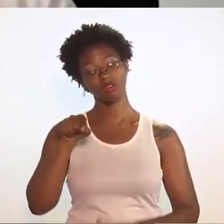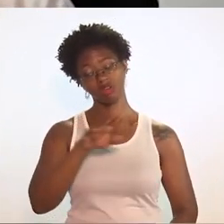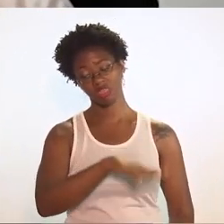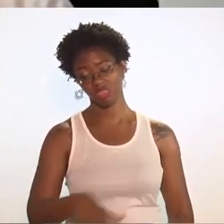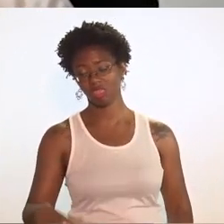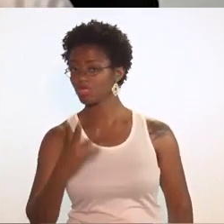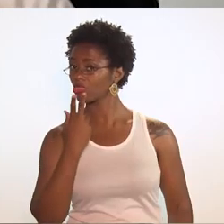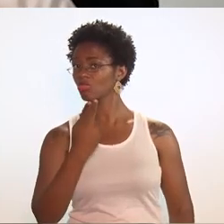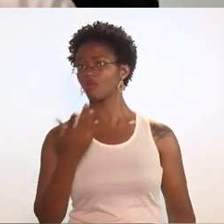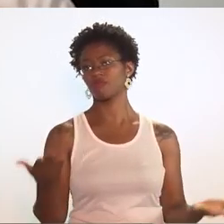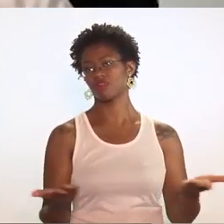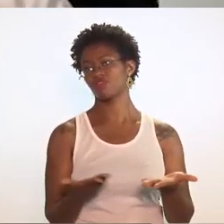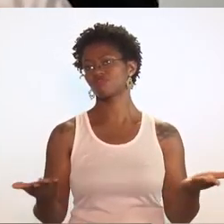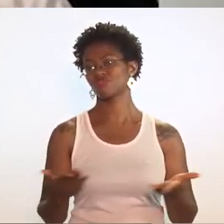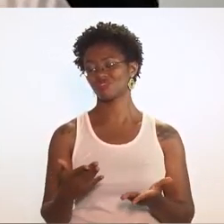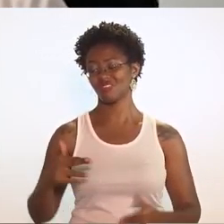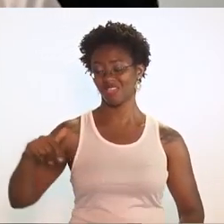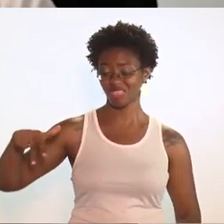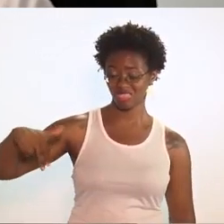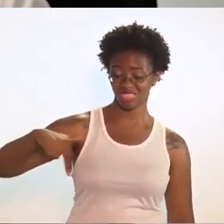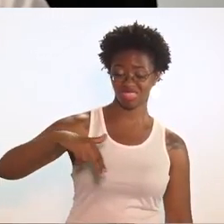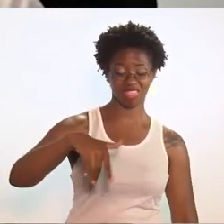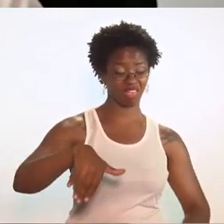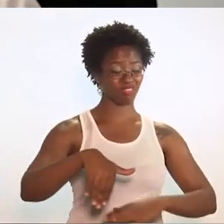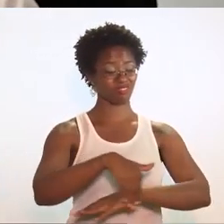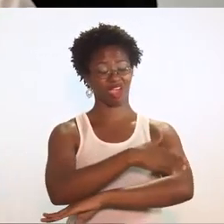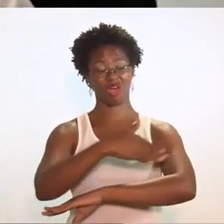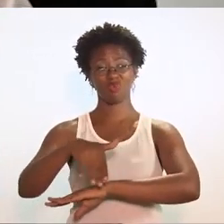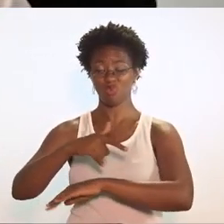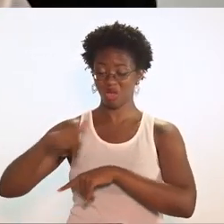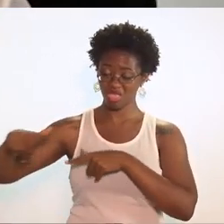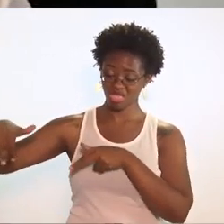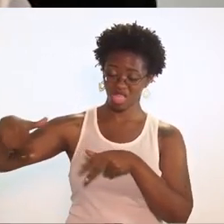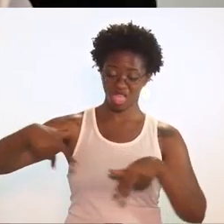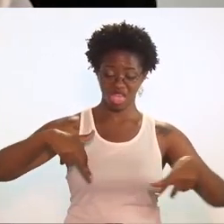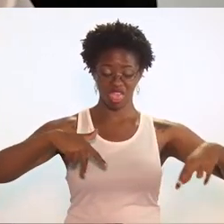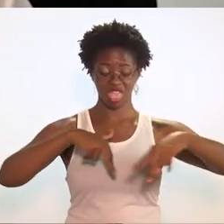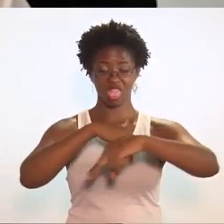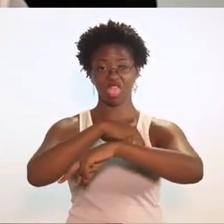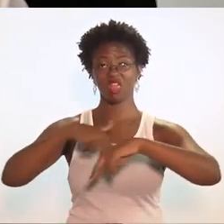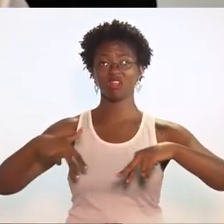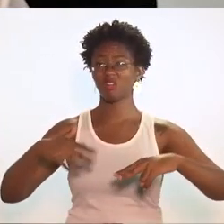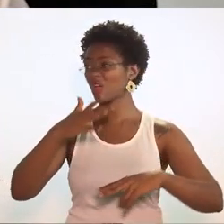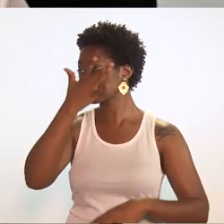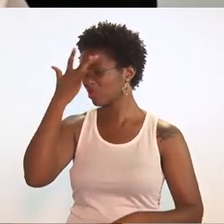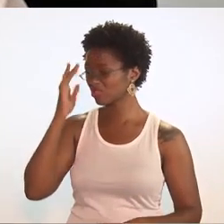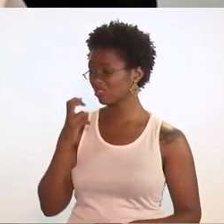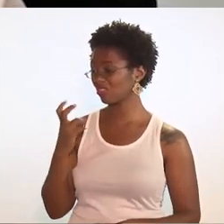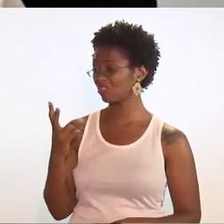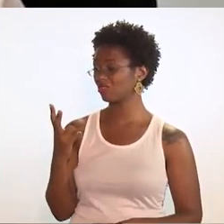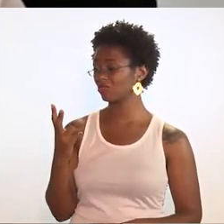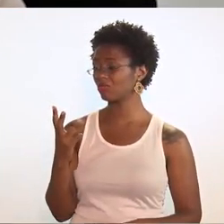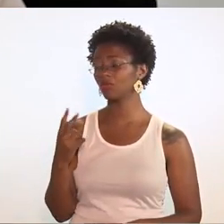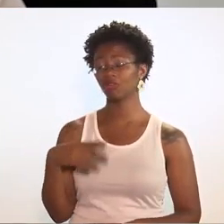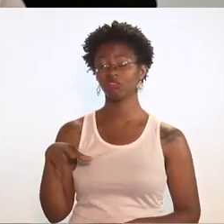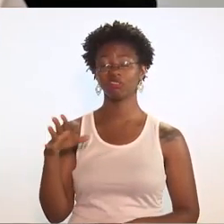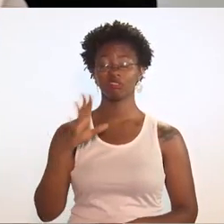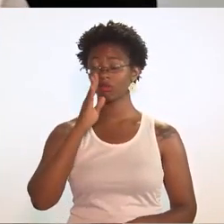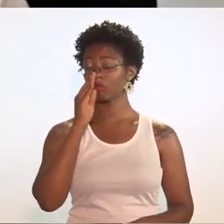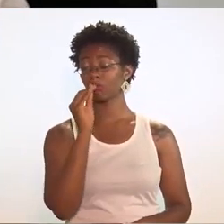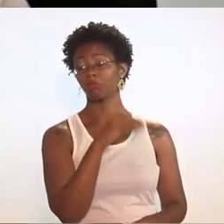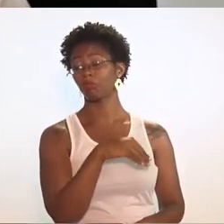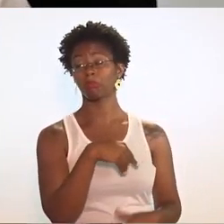Pelourinho, que eu não vivenciei, mas que muitos que estão hoje no Olodum vivenciaram. Então, eu mostro para os jovens